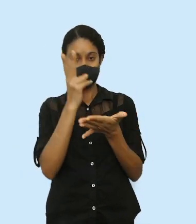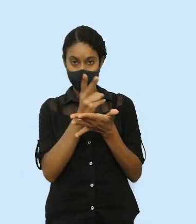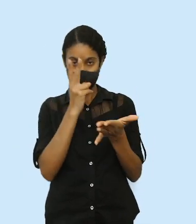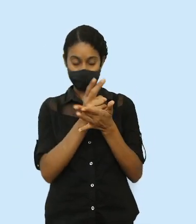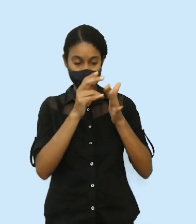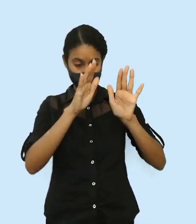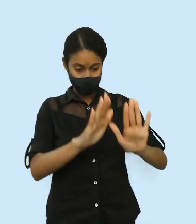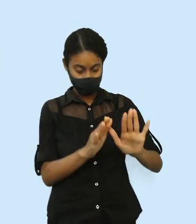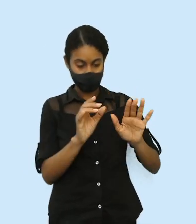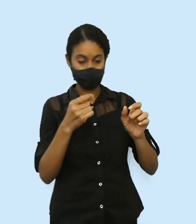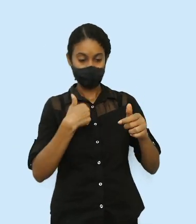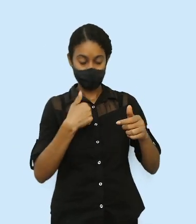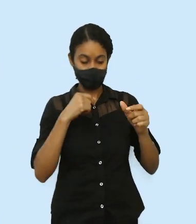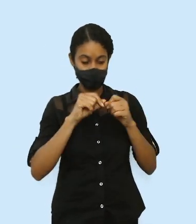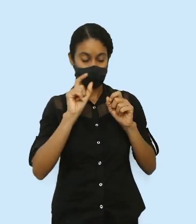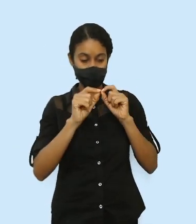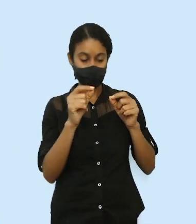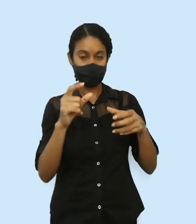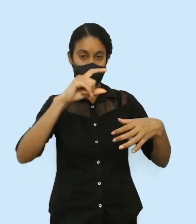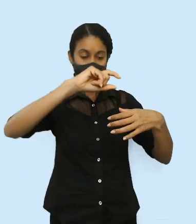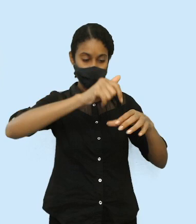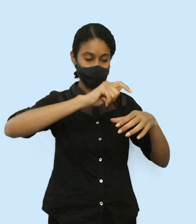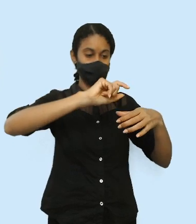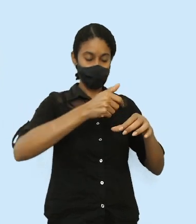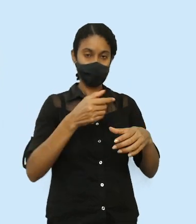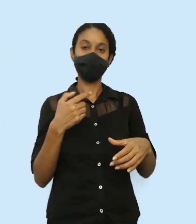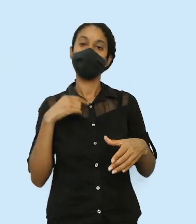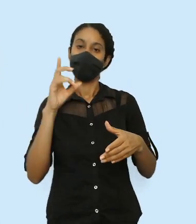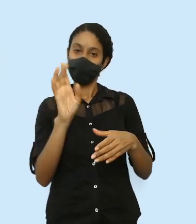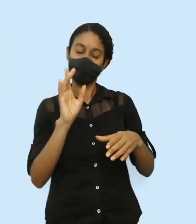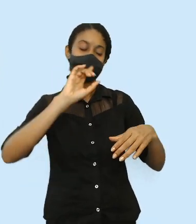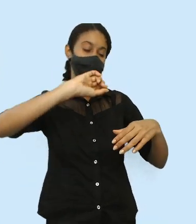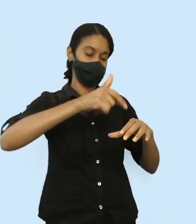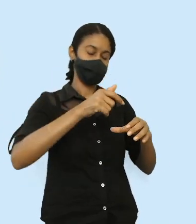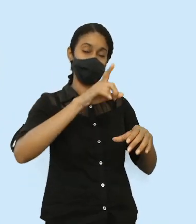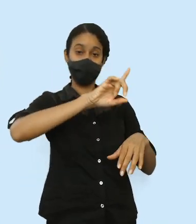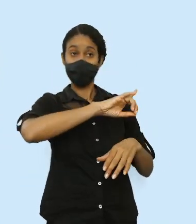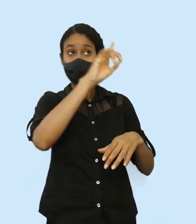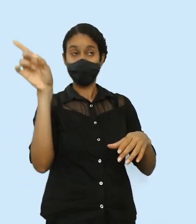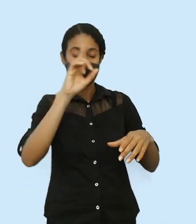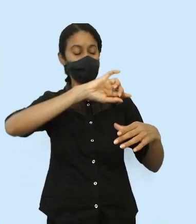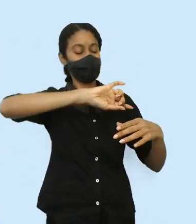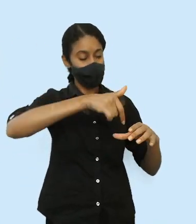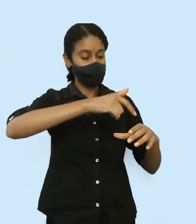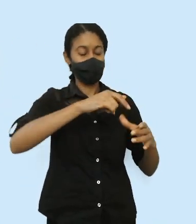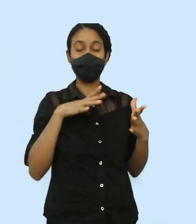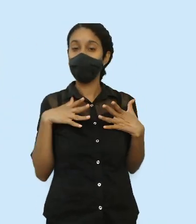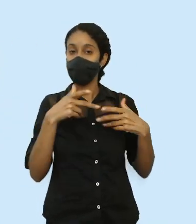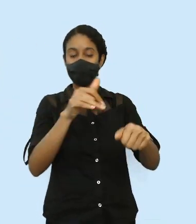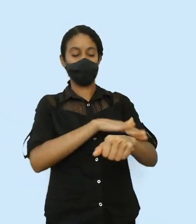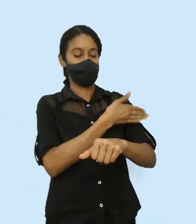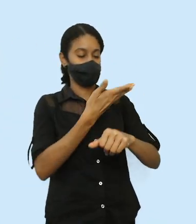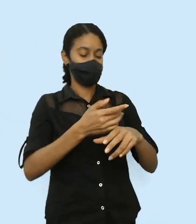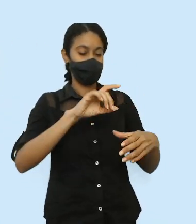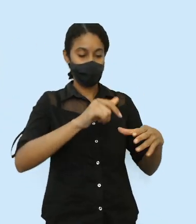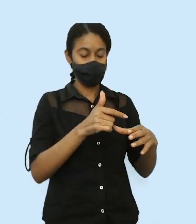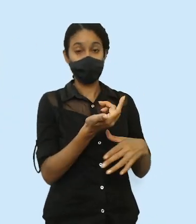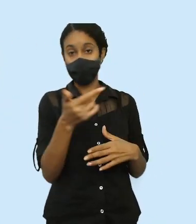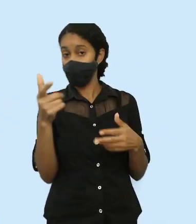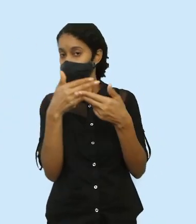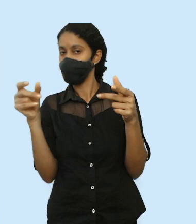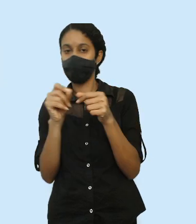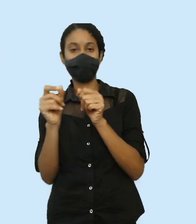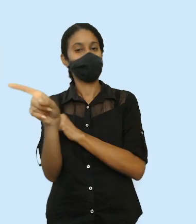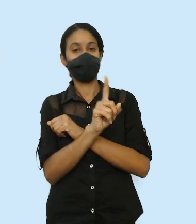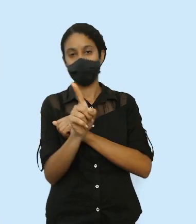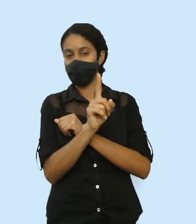atividade. Então, se a minha função é colocar parafusos na placa, eu vou passar o dia colocando parafusos na placa. Eu não vou fazer nenhuma